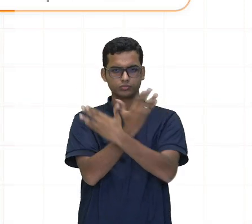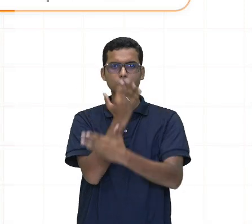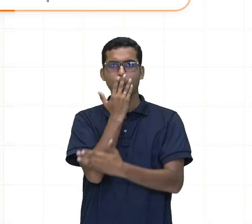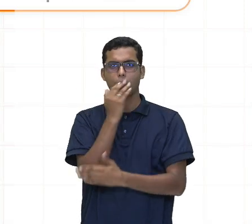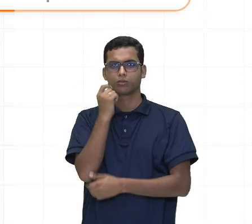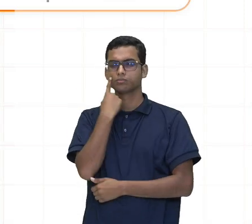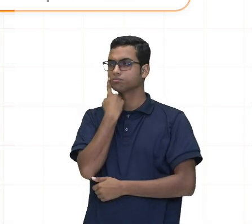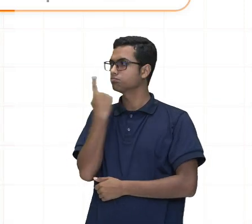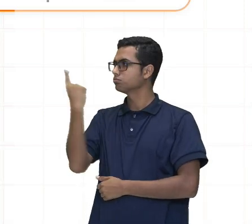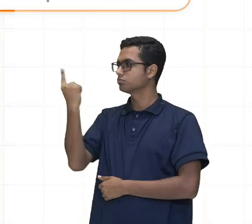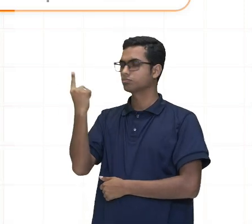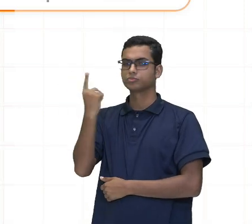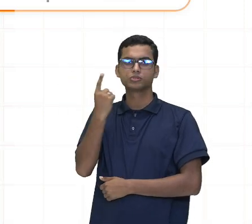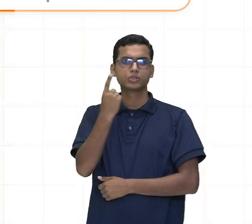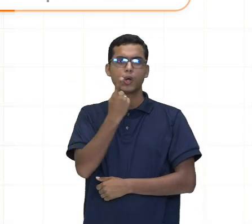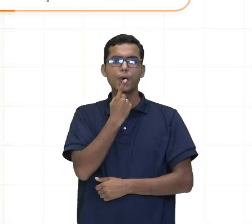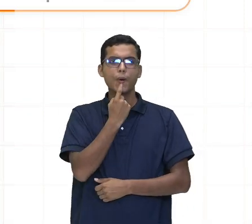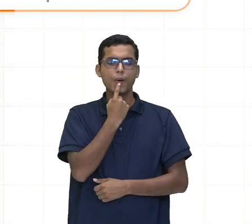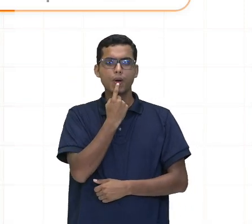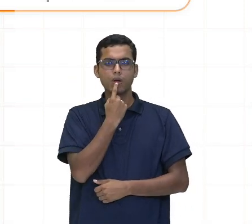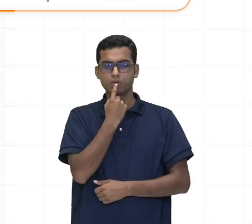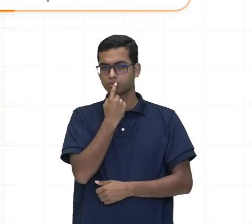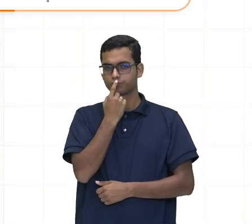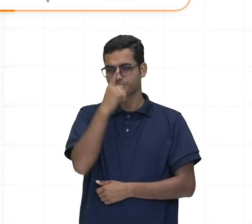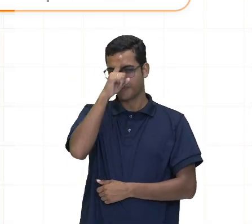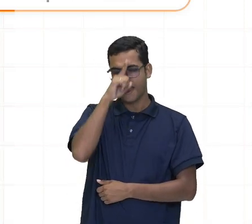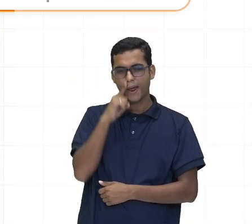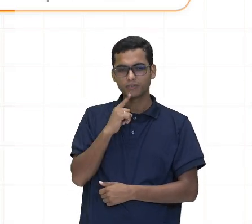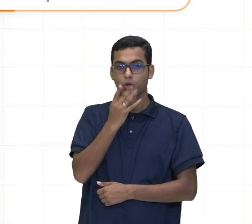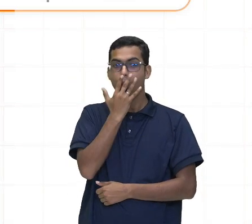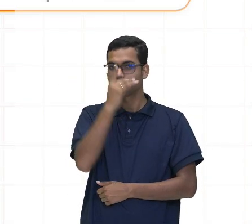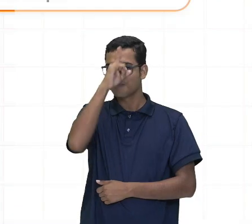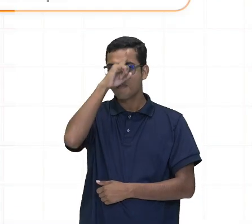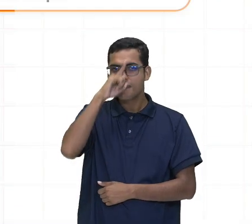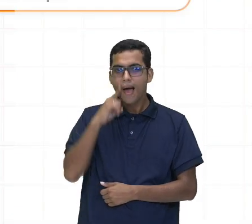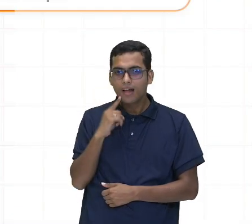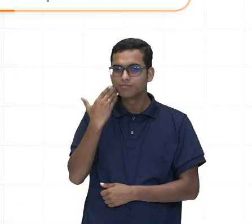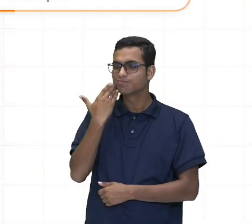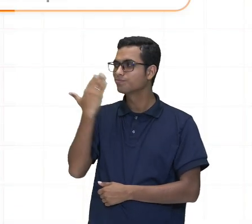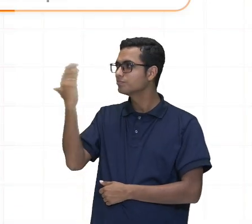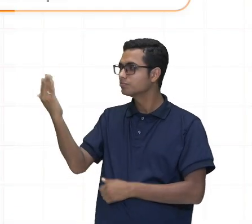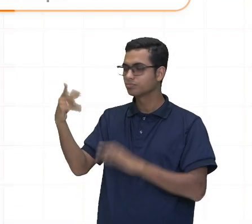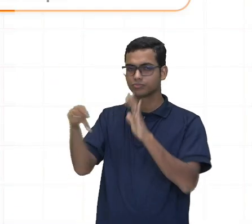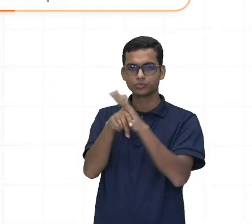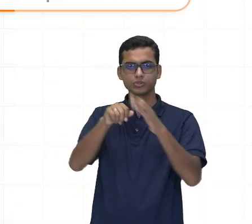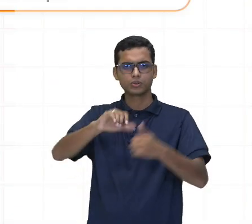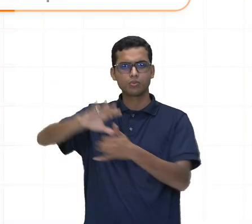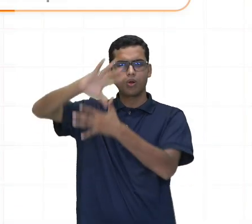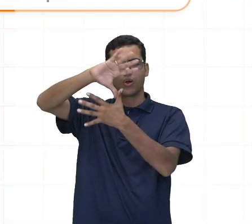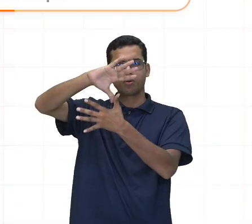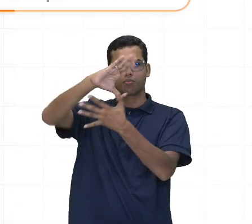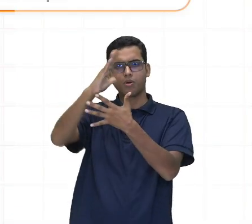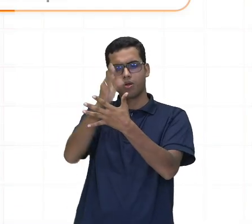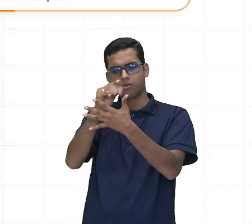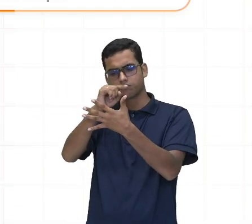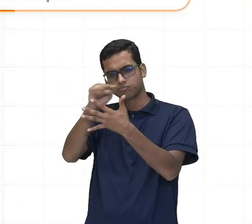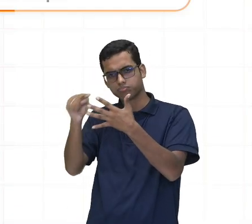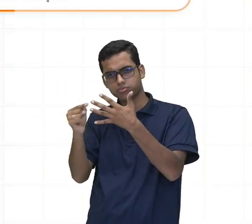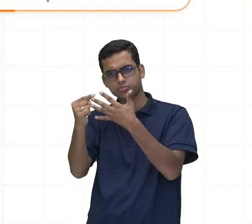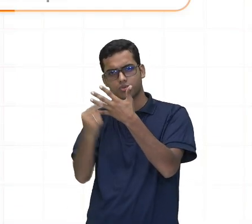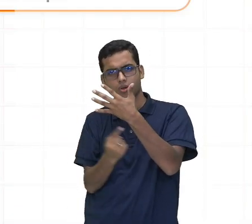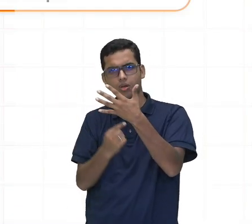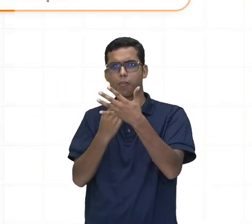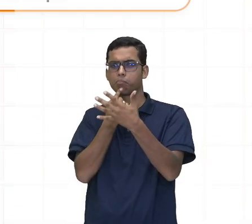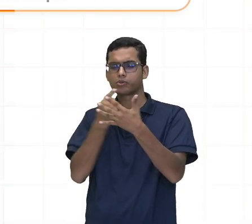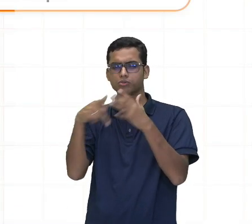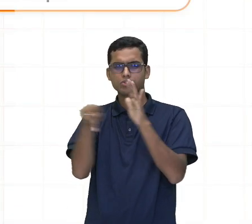área habitada pelos incas, né, próxima à Cordilheira dos Andes. Eles usavam pedras em sua